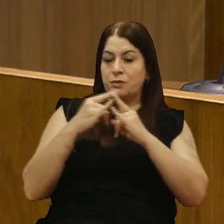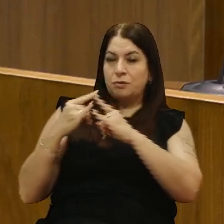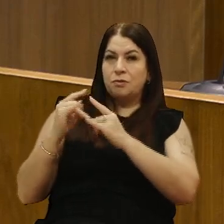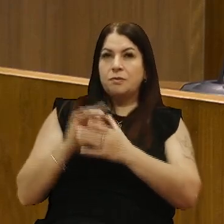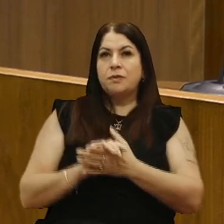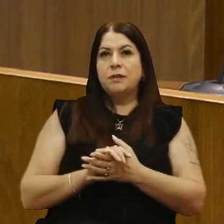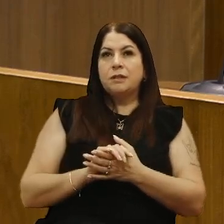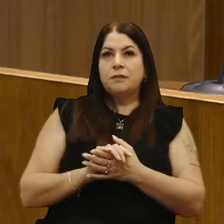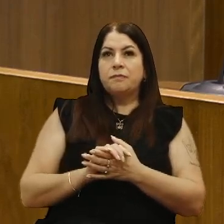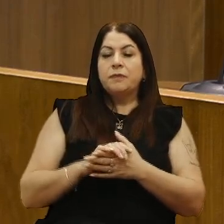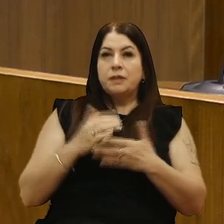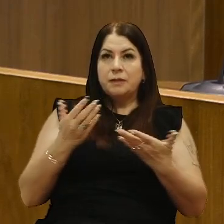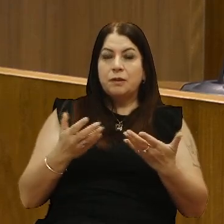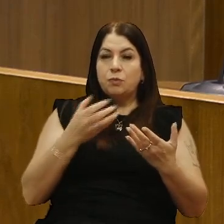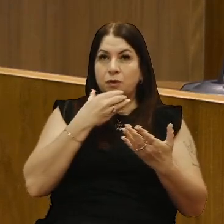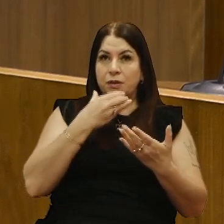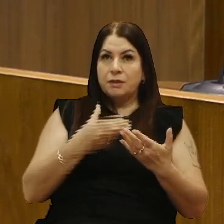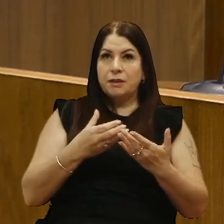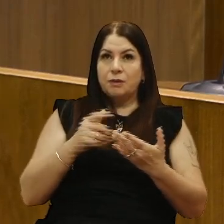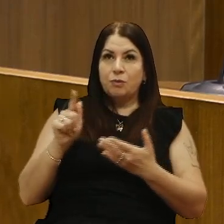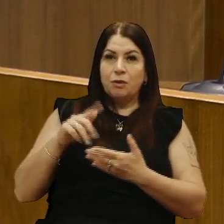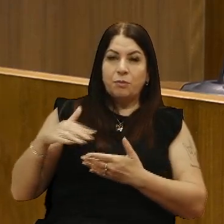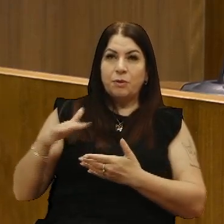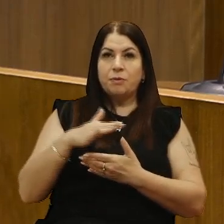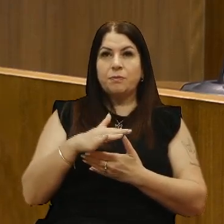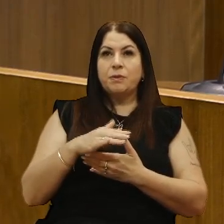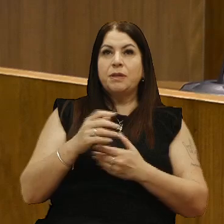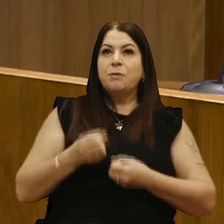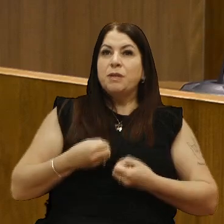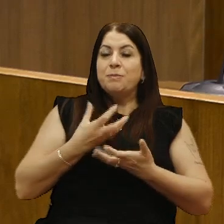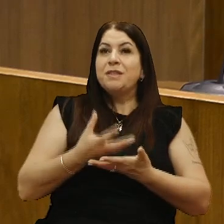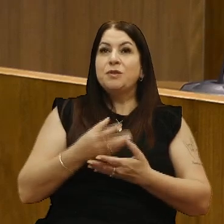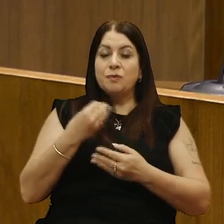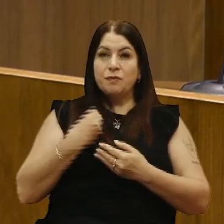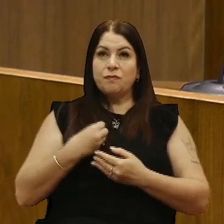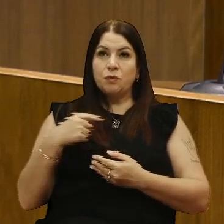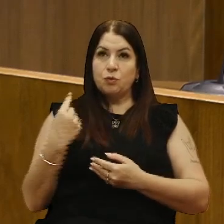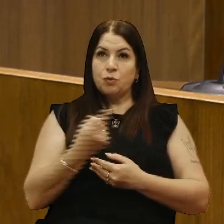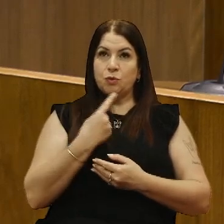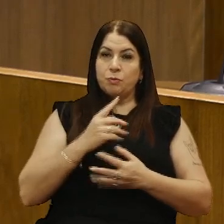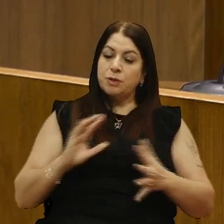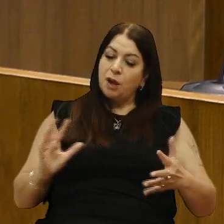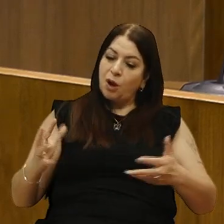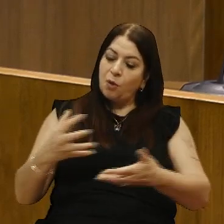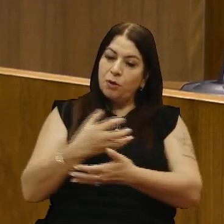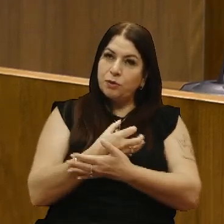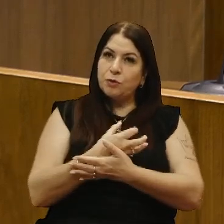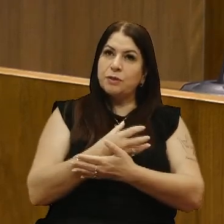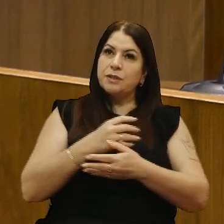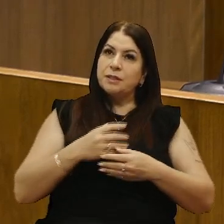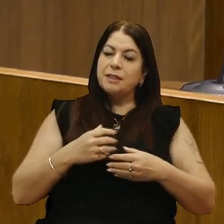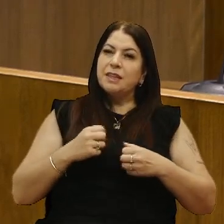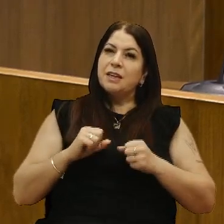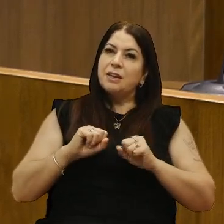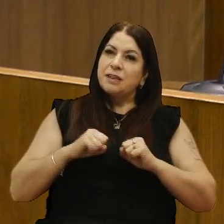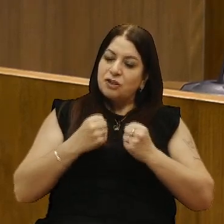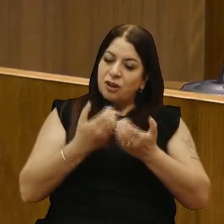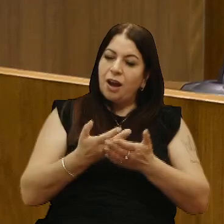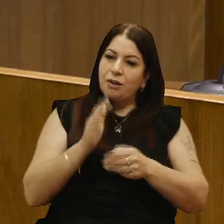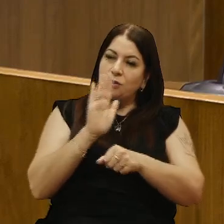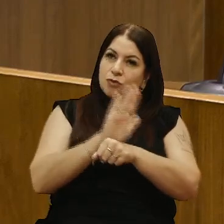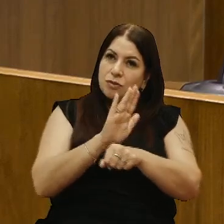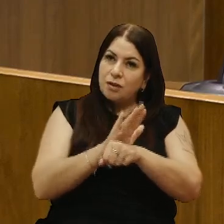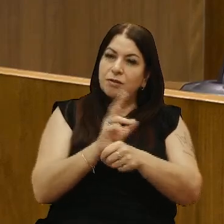entidades. Então, o Natal em Galópolis é uma expressão viva de que somos acolhedores, dedicados,